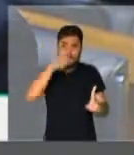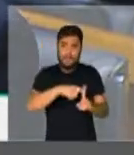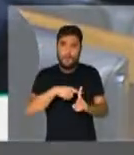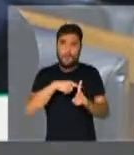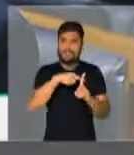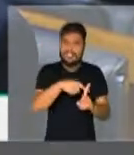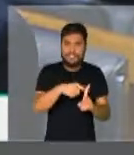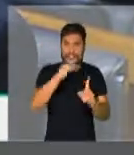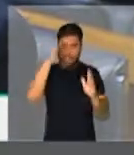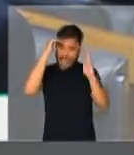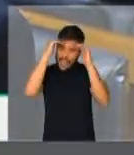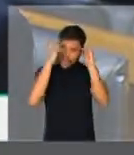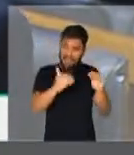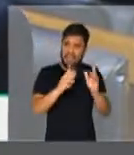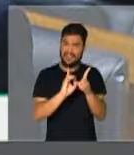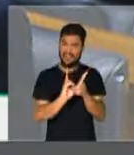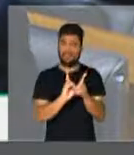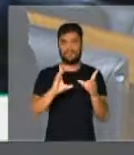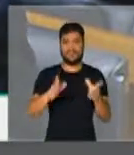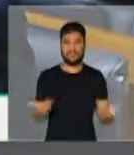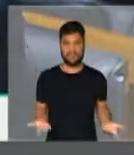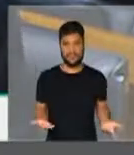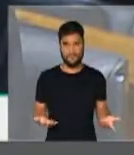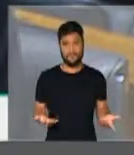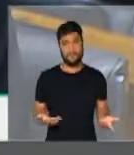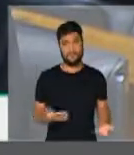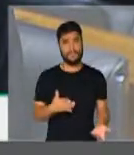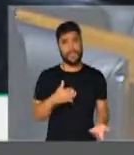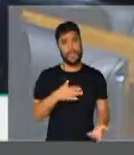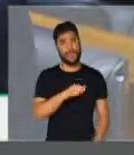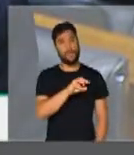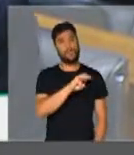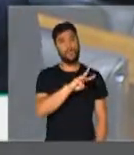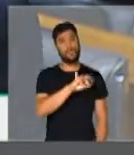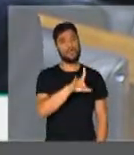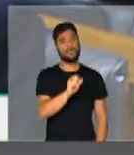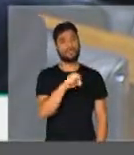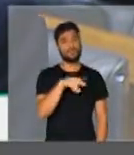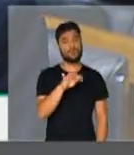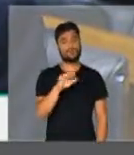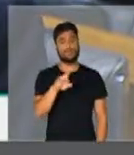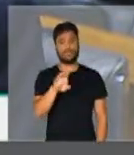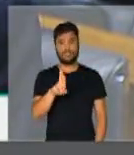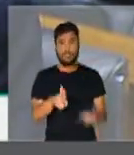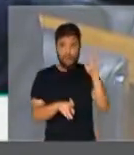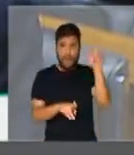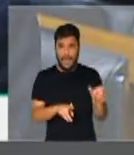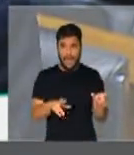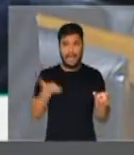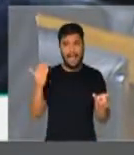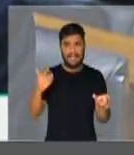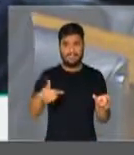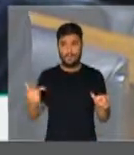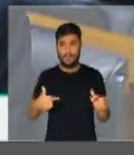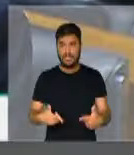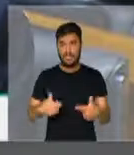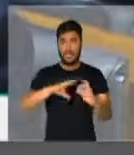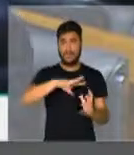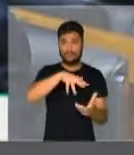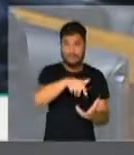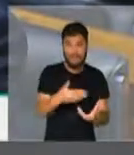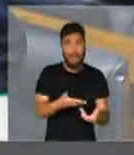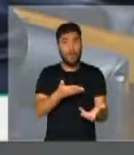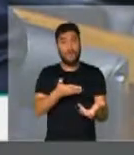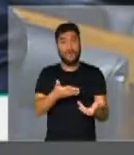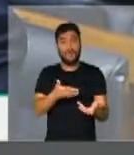na democracia, no processo democrático. Eu vejo o Winston Churchill, que, terminada a Segunda Guerra Mundial, disputou as